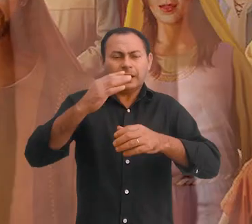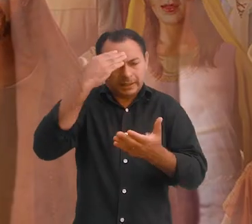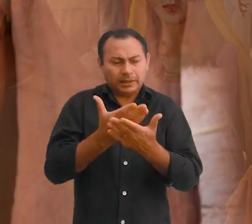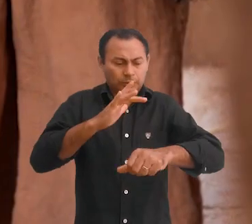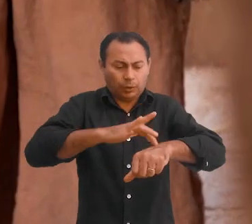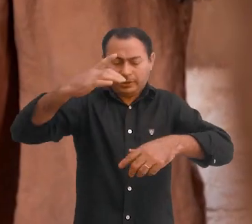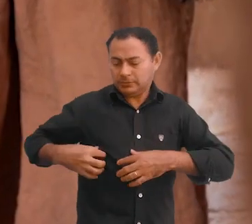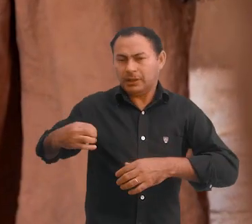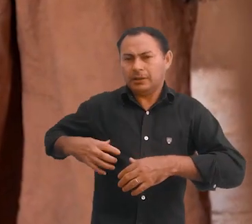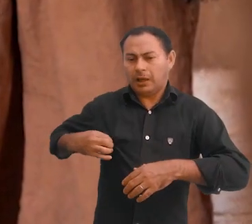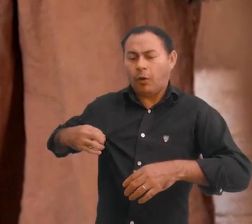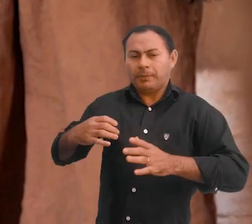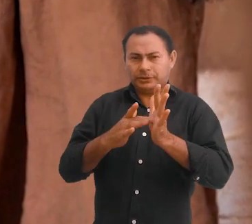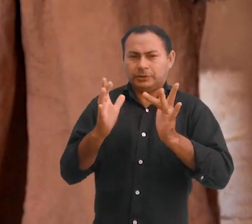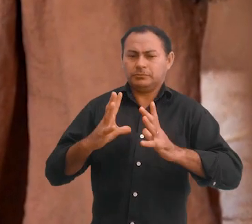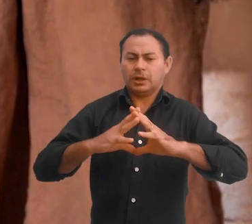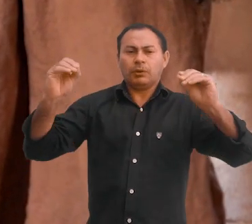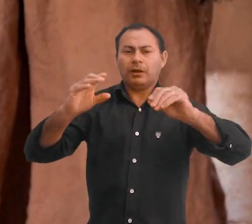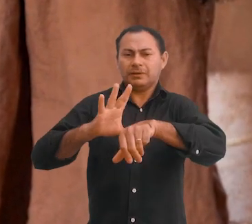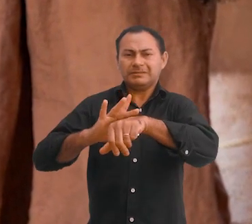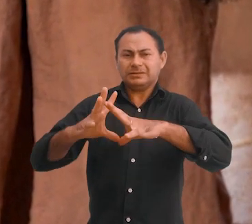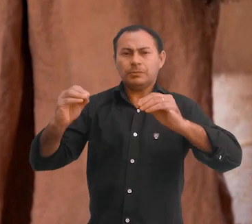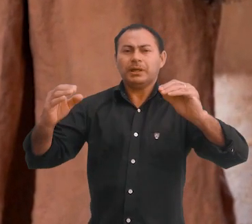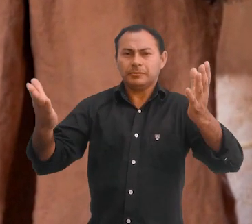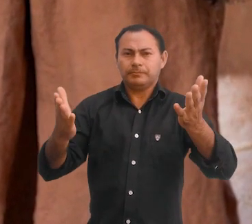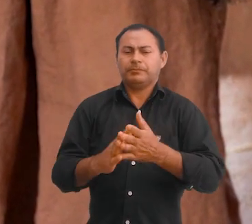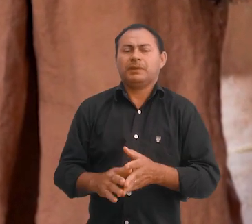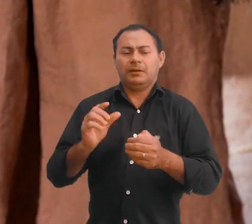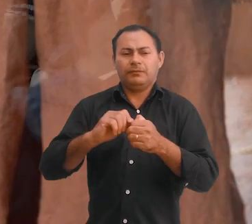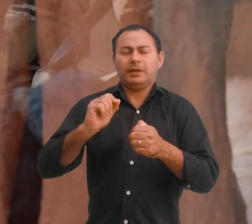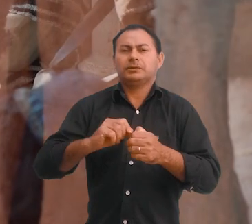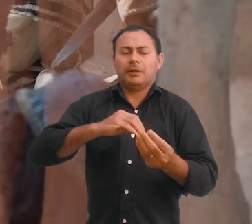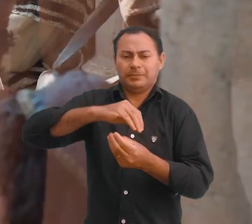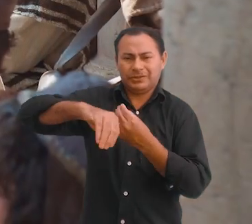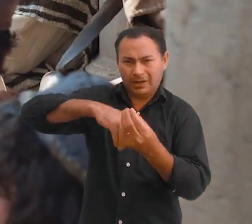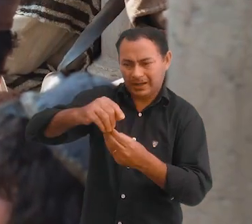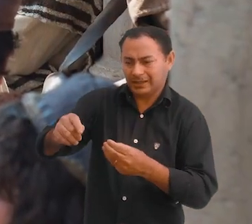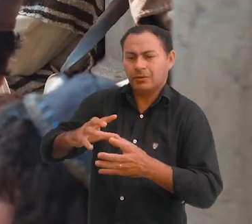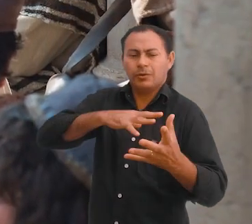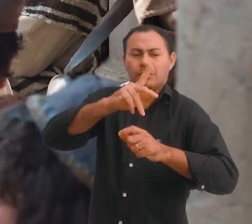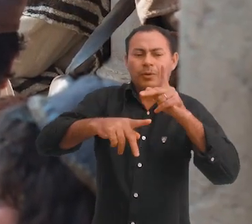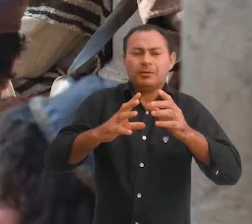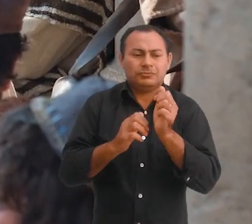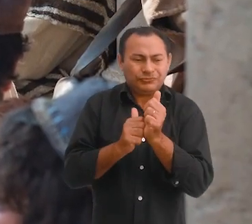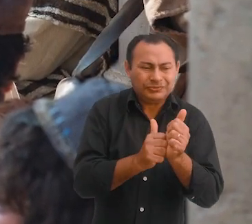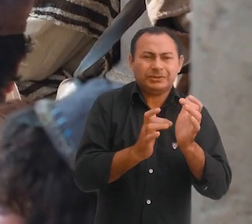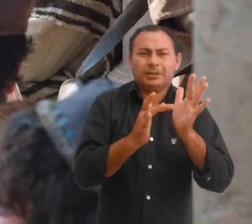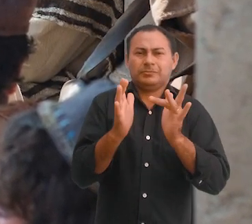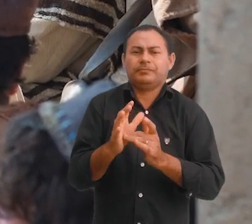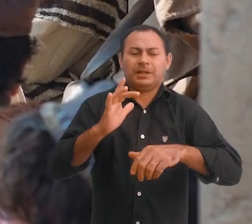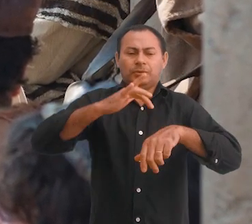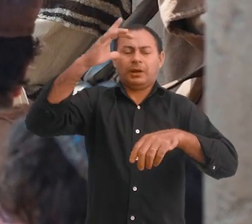apenas tocasse a borda do manto de Jesus, ficaria curada. Isso a levou a se misturar àquela multidão que